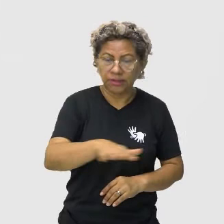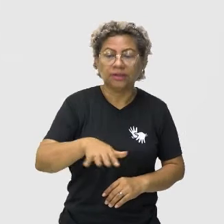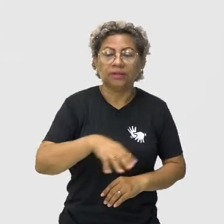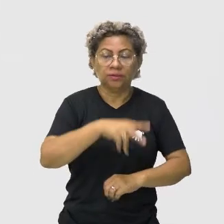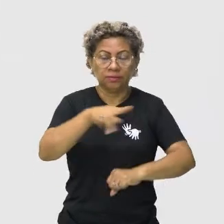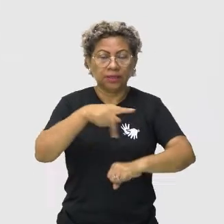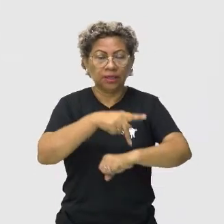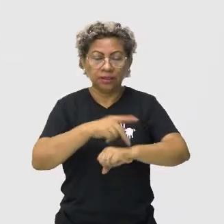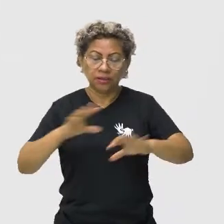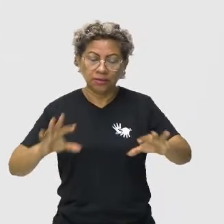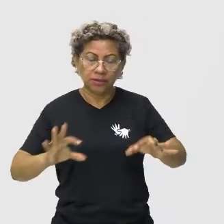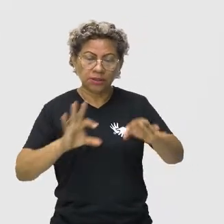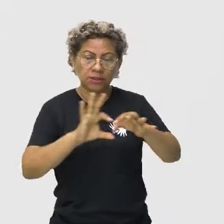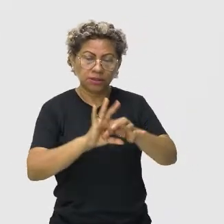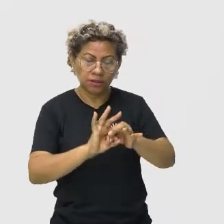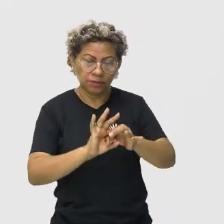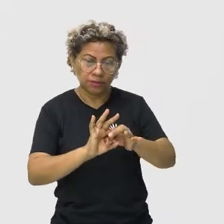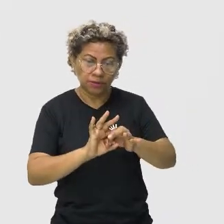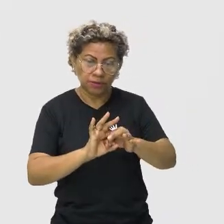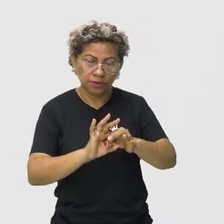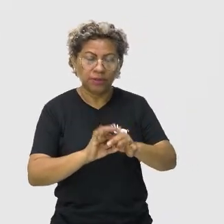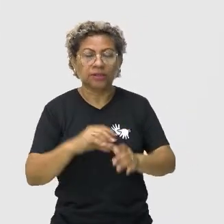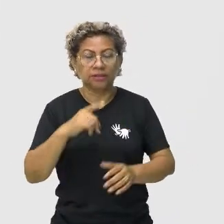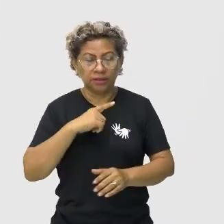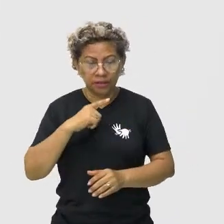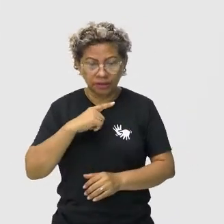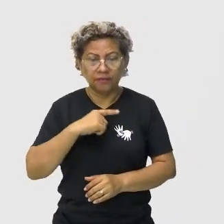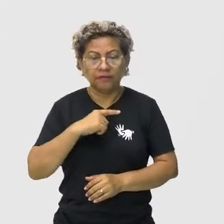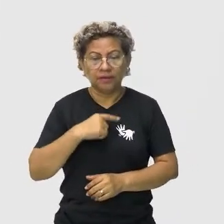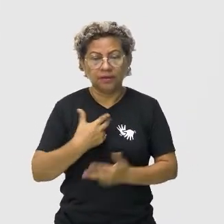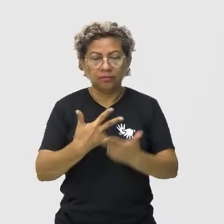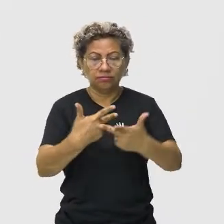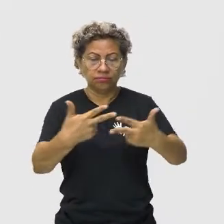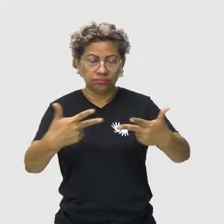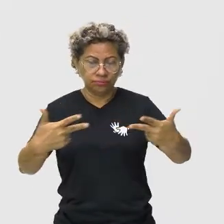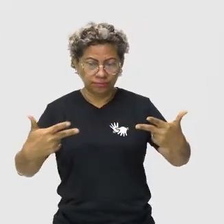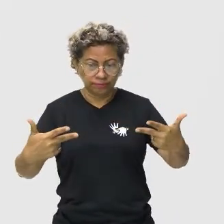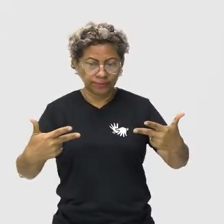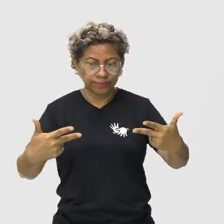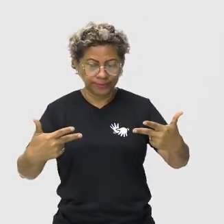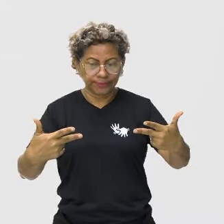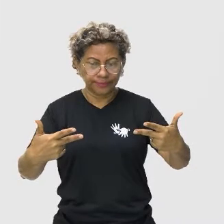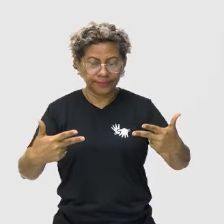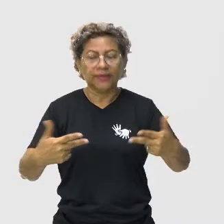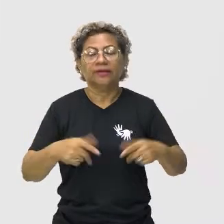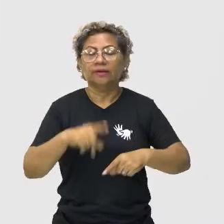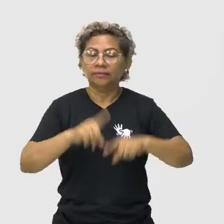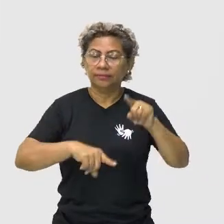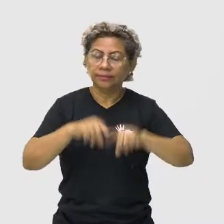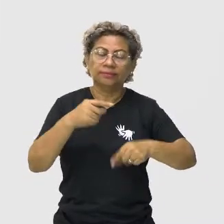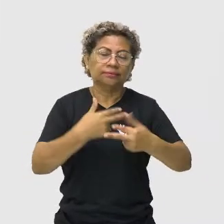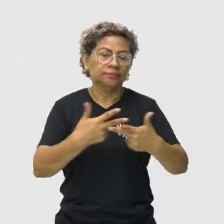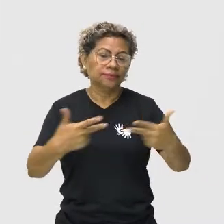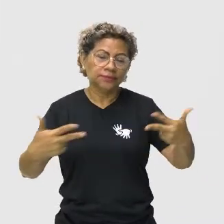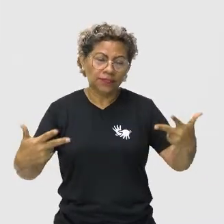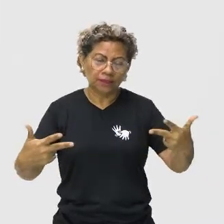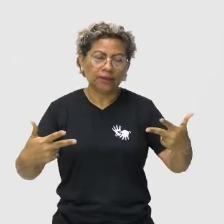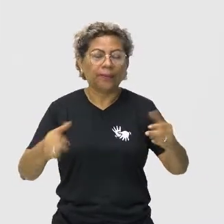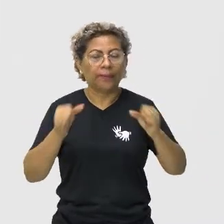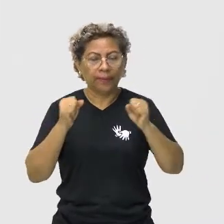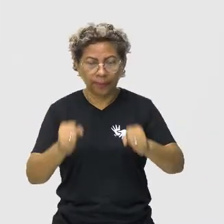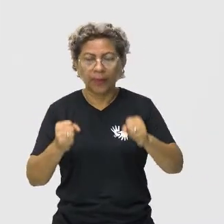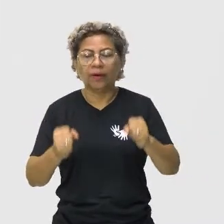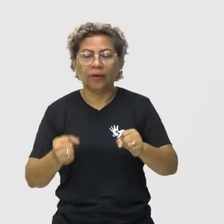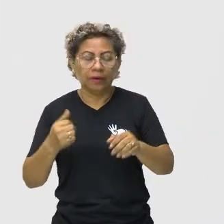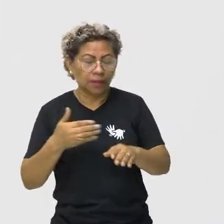se juntando, né, vamos ter o quê? Produtos, tá? E esses produtos de um país podem entrar no